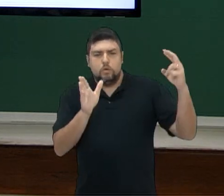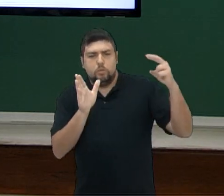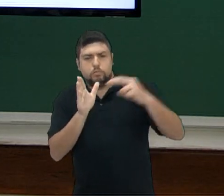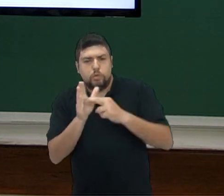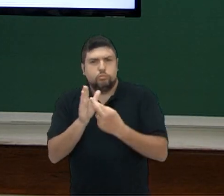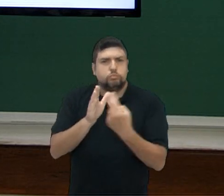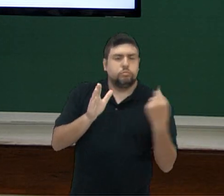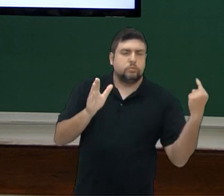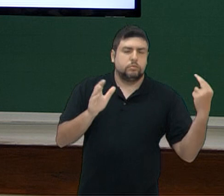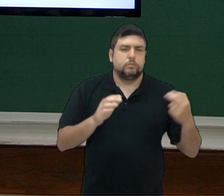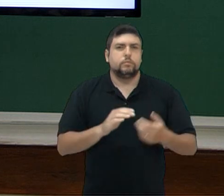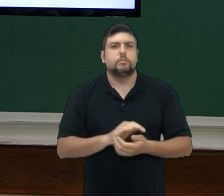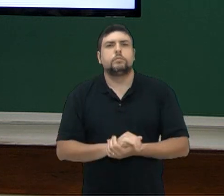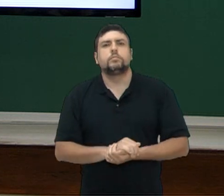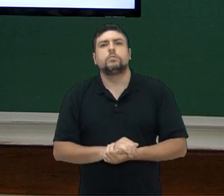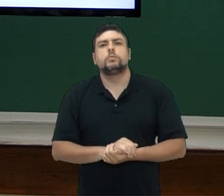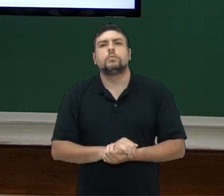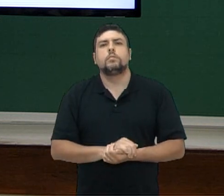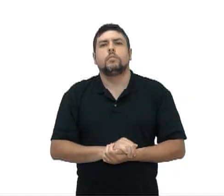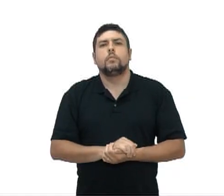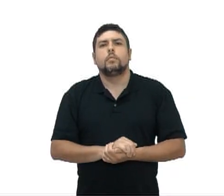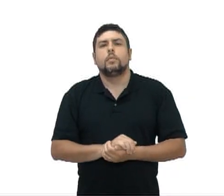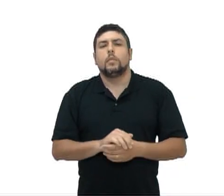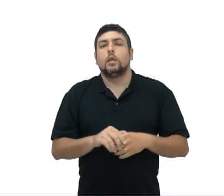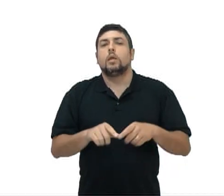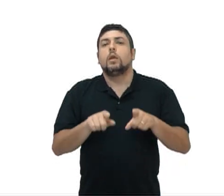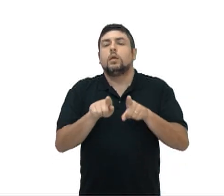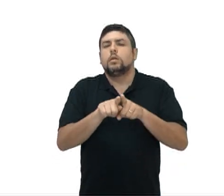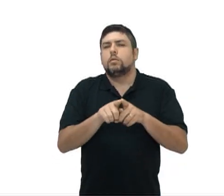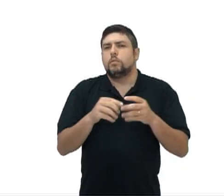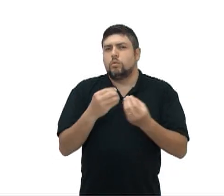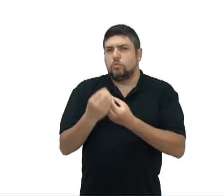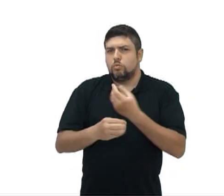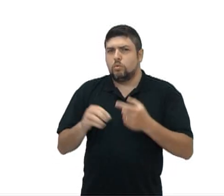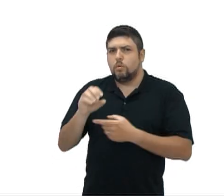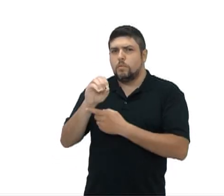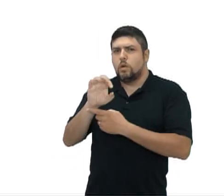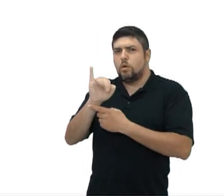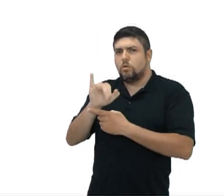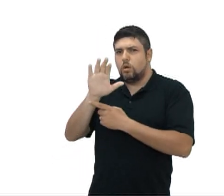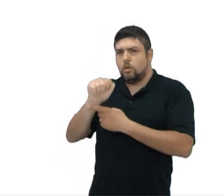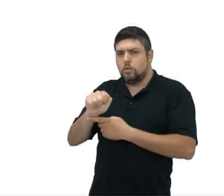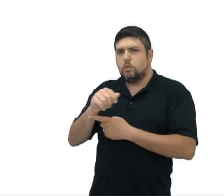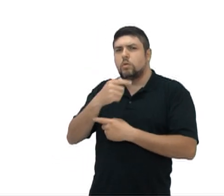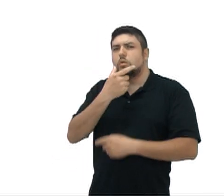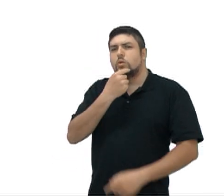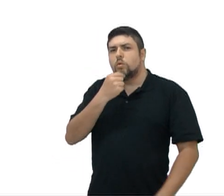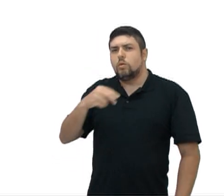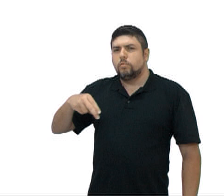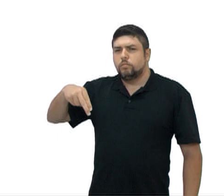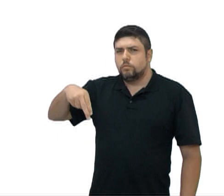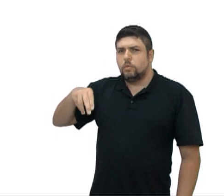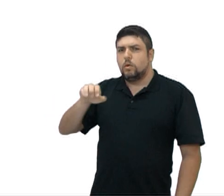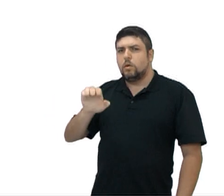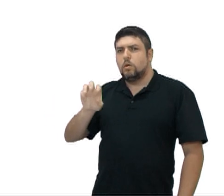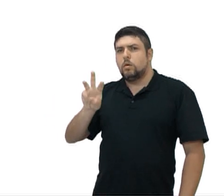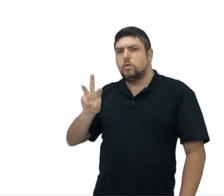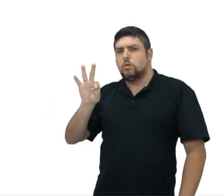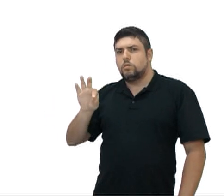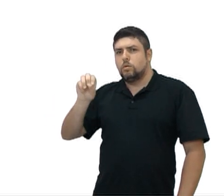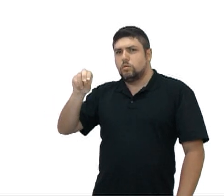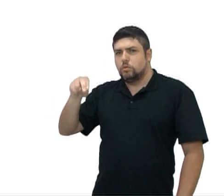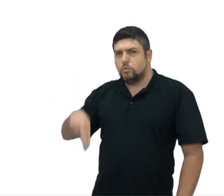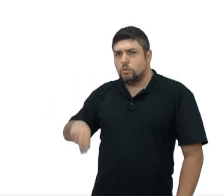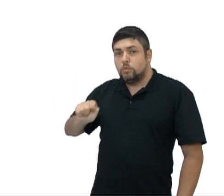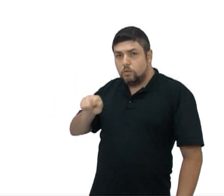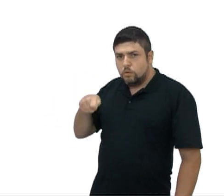acompanhe então no próximo slide. Então, ainda no conceito da óptica, tivemos então Isaac Newton. Isaac Newton, então, ele aos